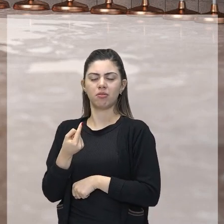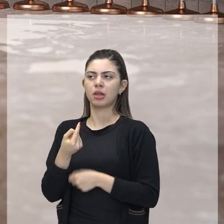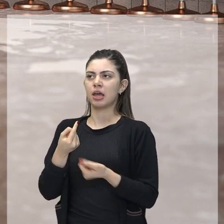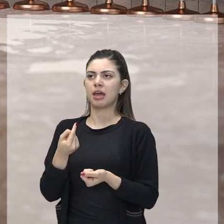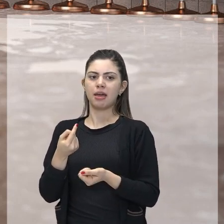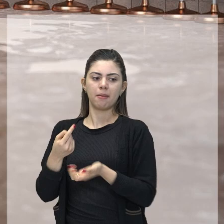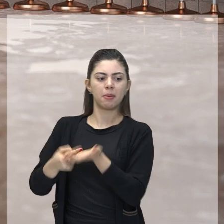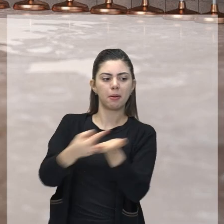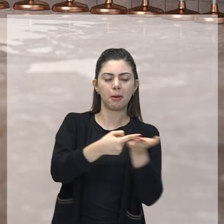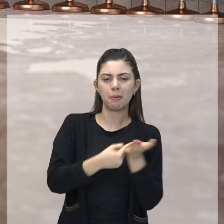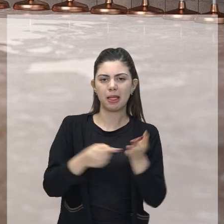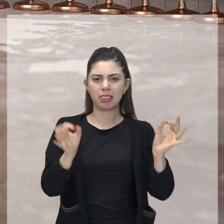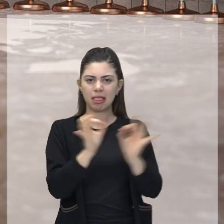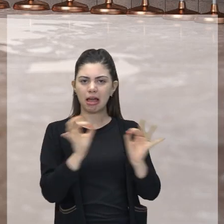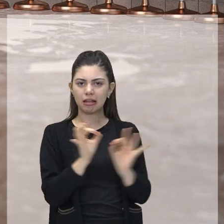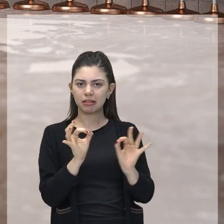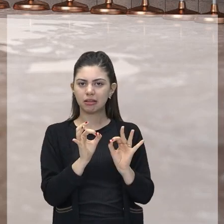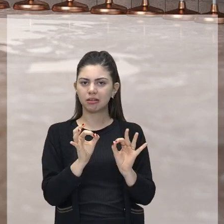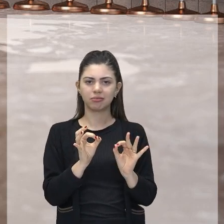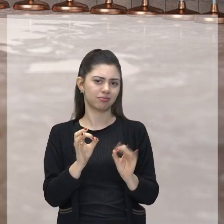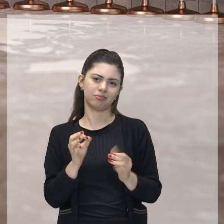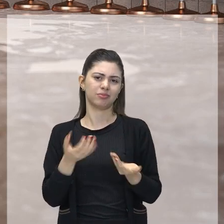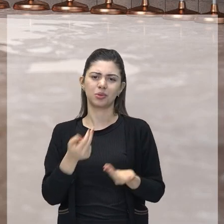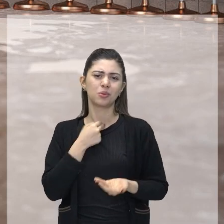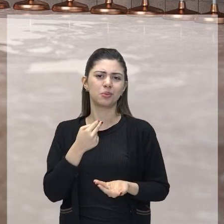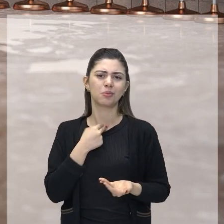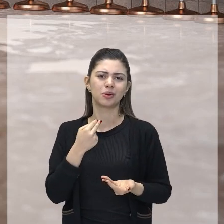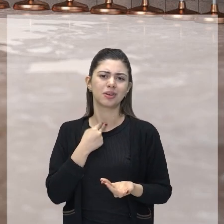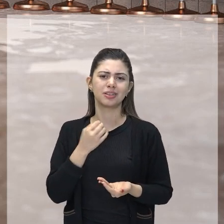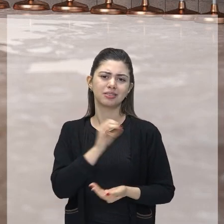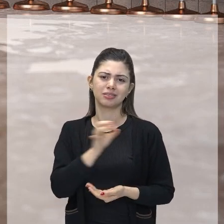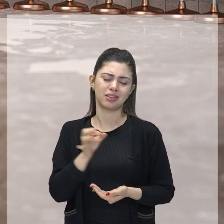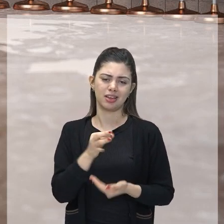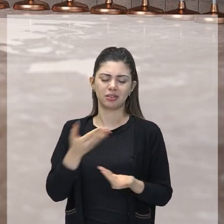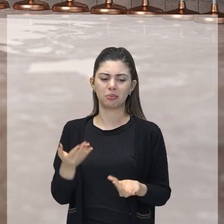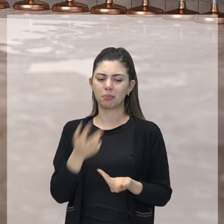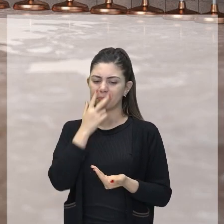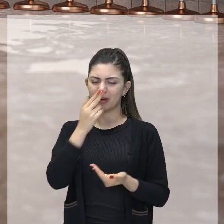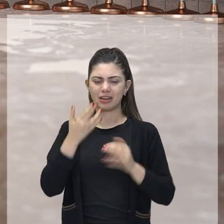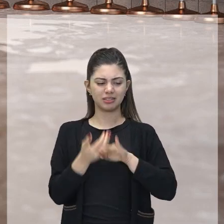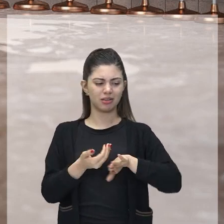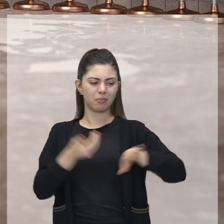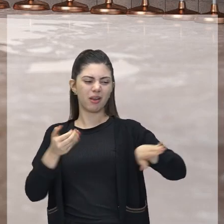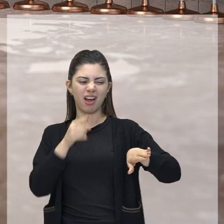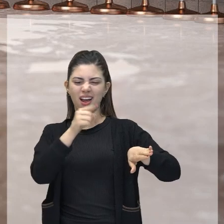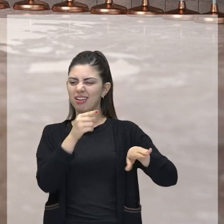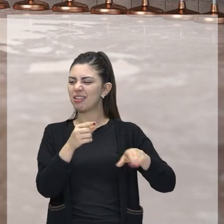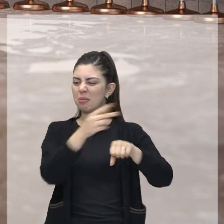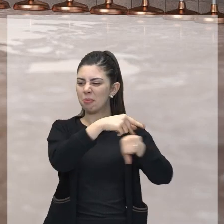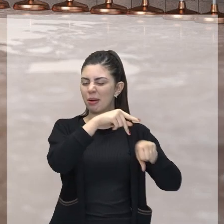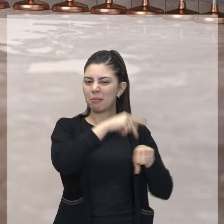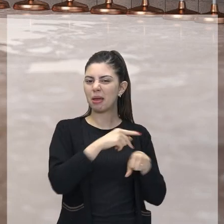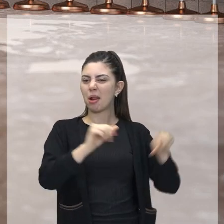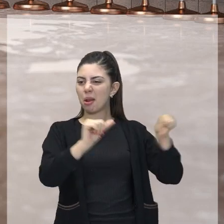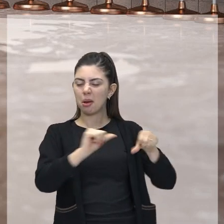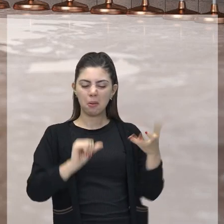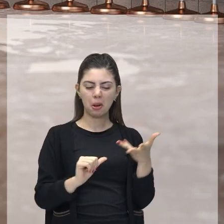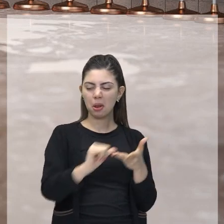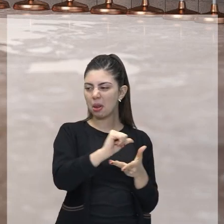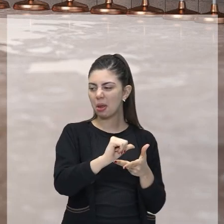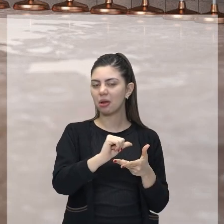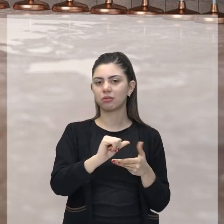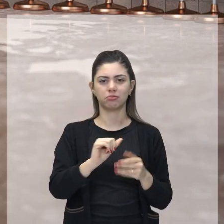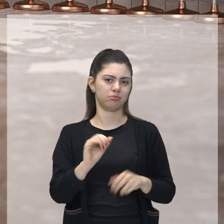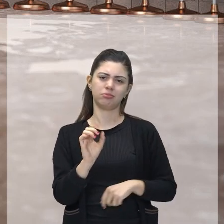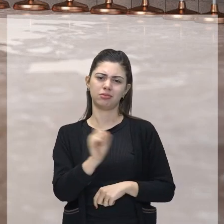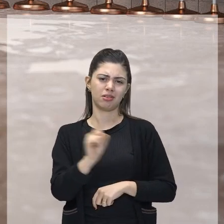não pode, né, simplesmente se isolar dos outros, falar mal dos outros países. A busca dentro,